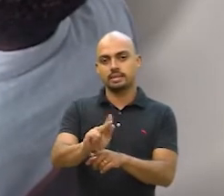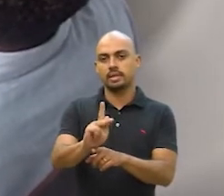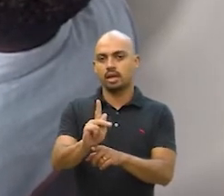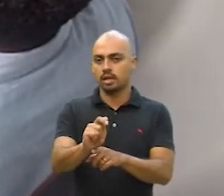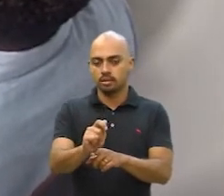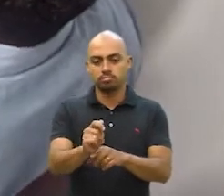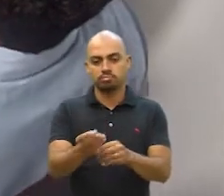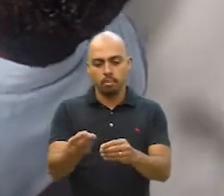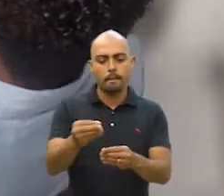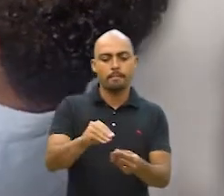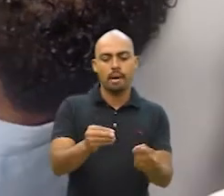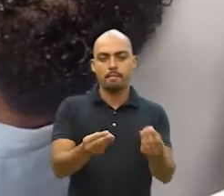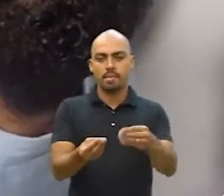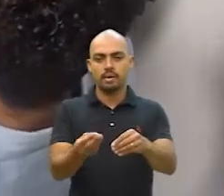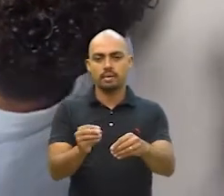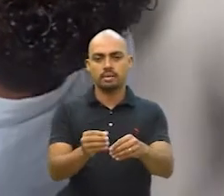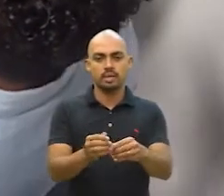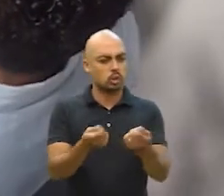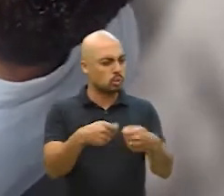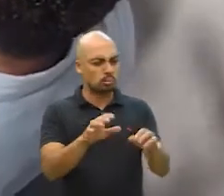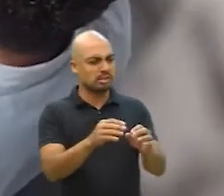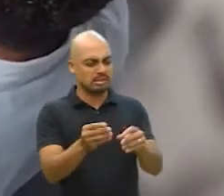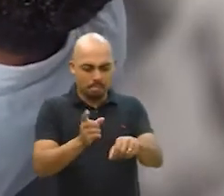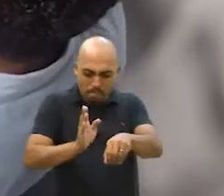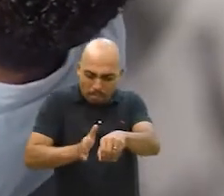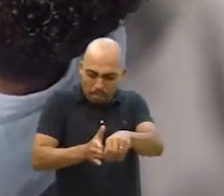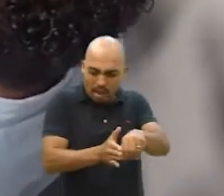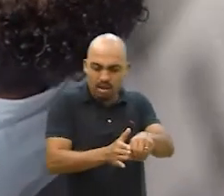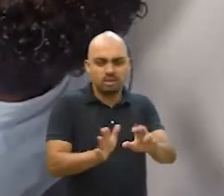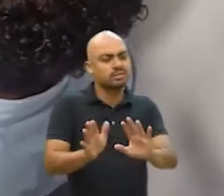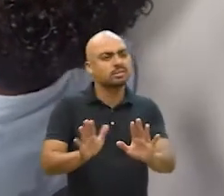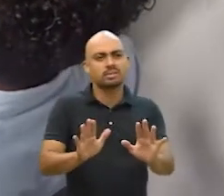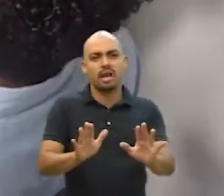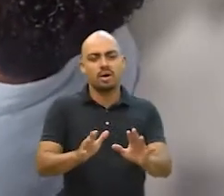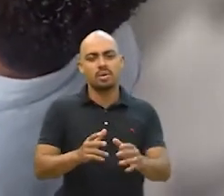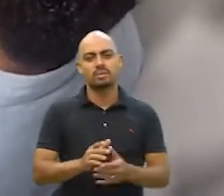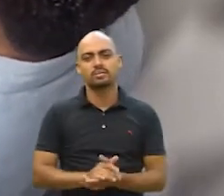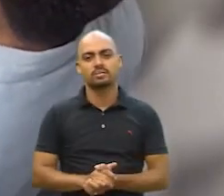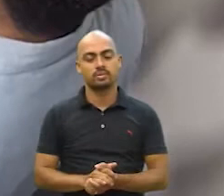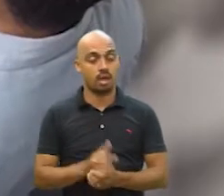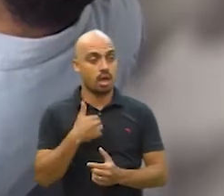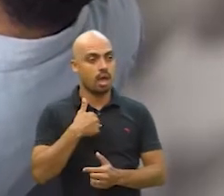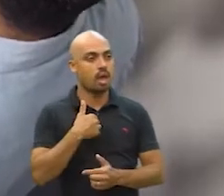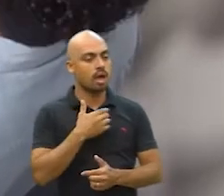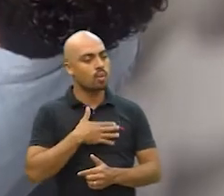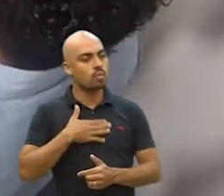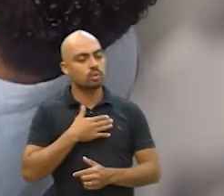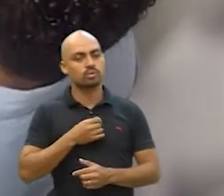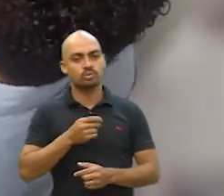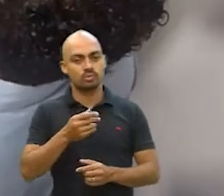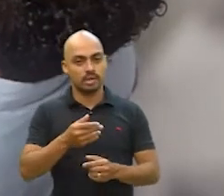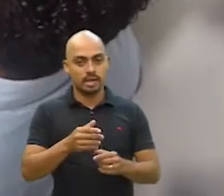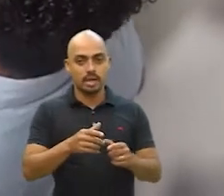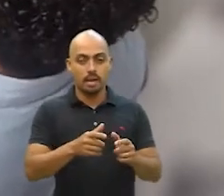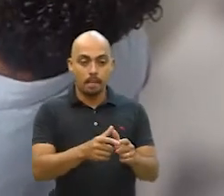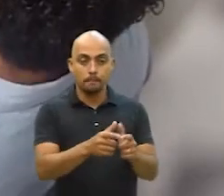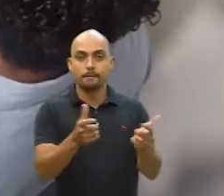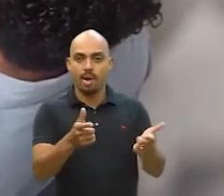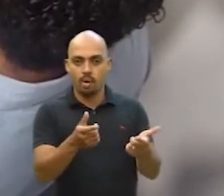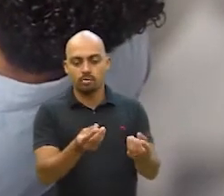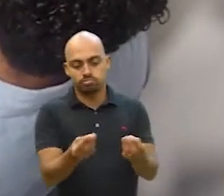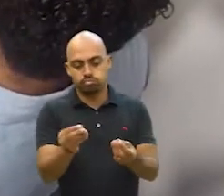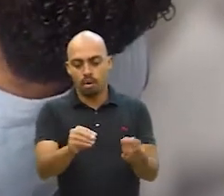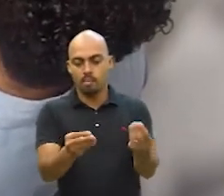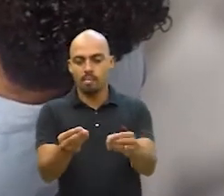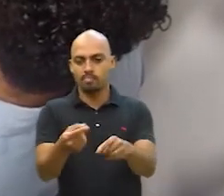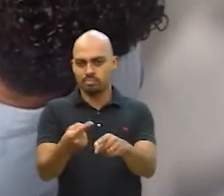Salsinha fresca. Não precisa ser muito picadinha. Tô vendo que ela tá praticamente inteira. Eu gosto dela rústica, assim, porque ela fica...